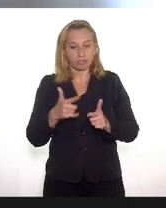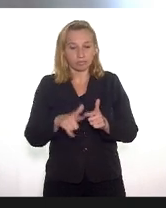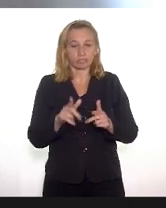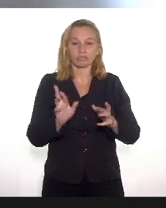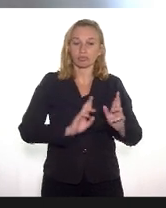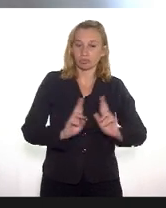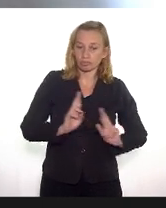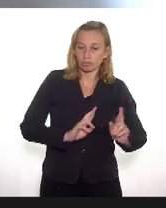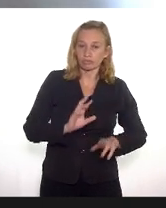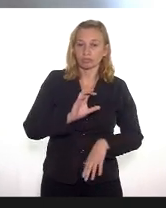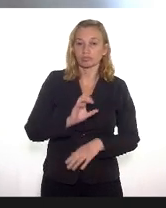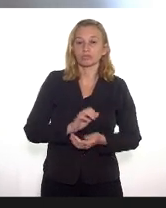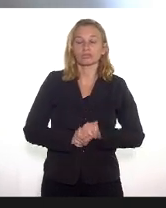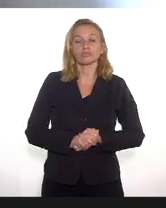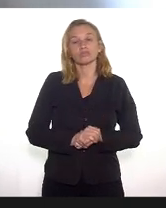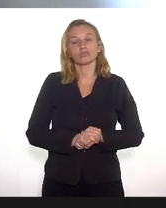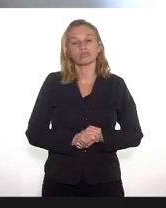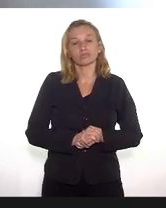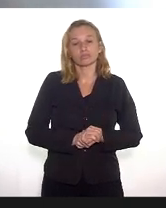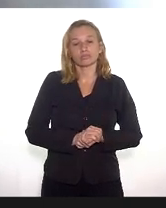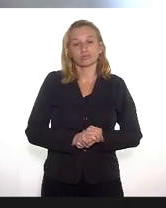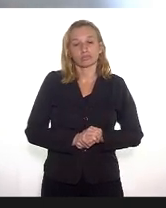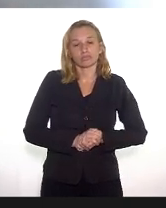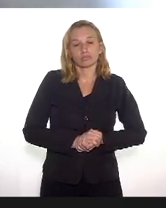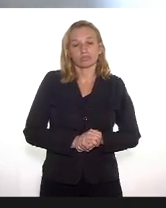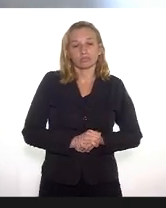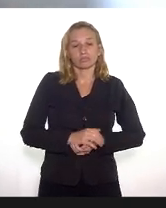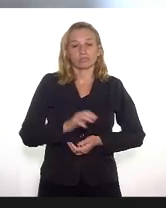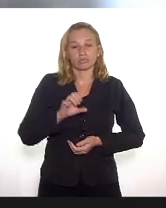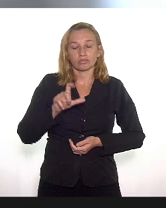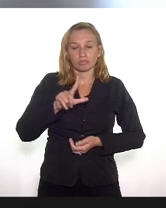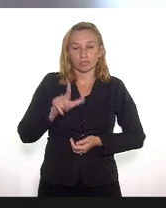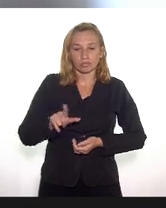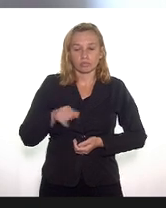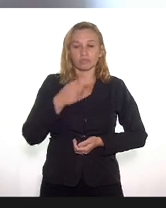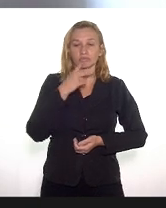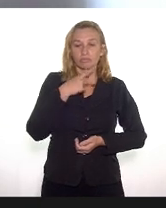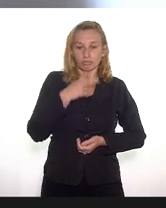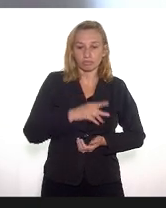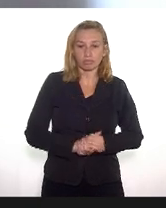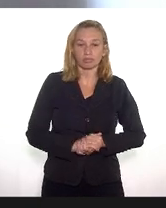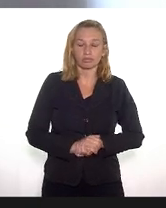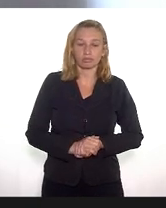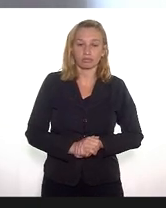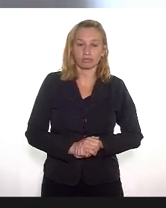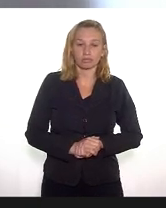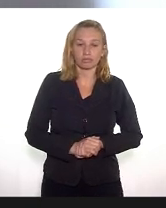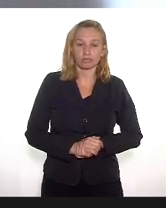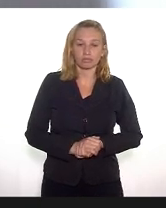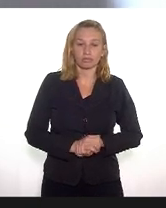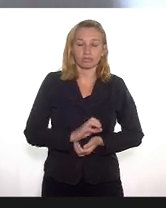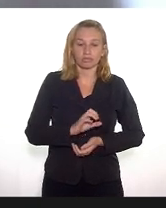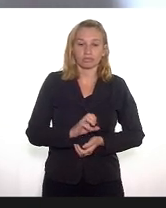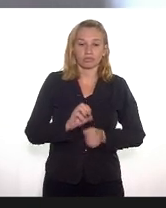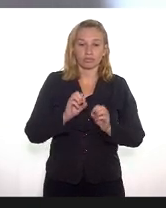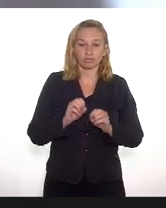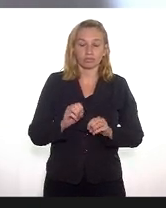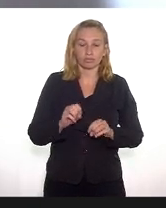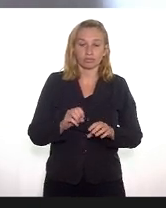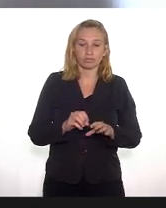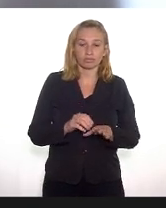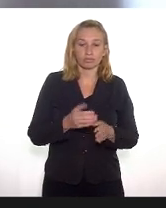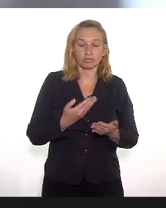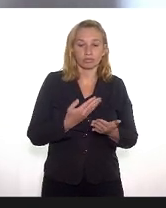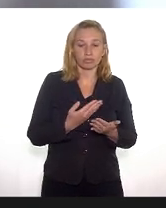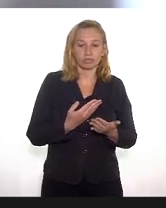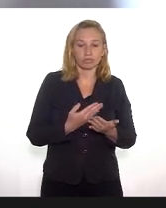relação ao SEJA do governador, conforme o Luiz mencionou. Com relação ao censo escolar, o censo escolar não pode deixar de acontecer,